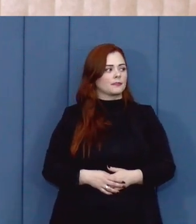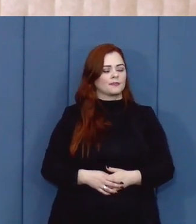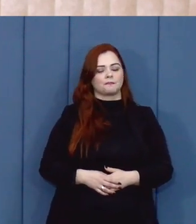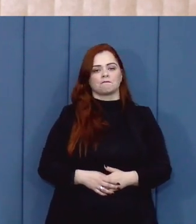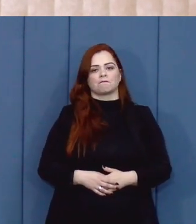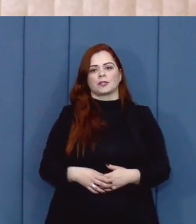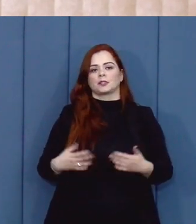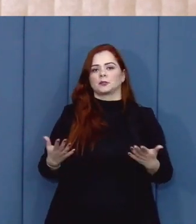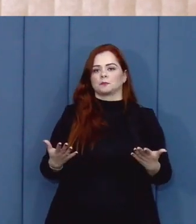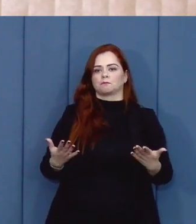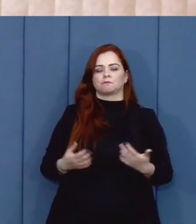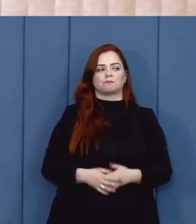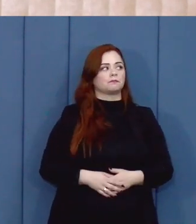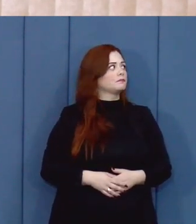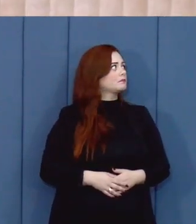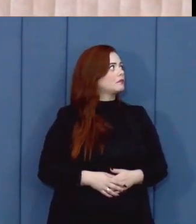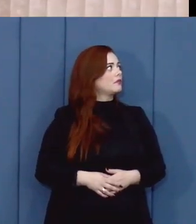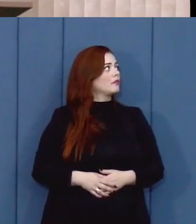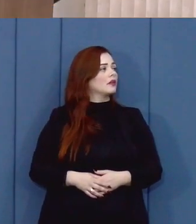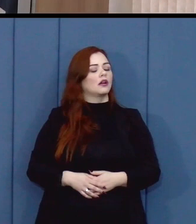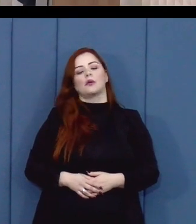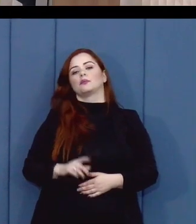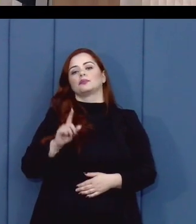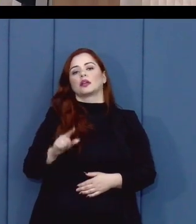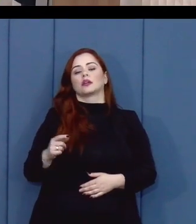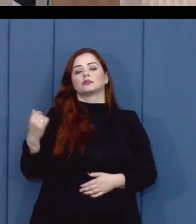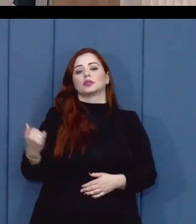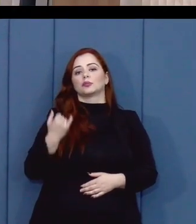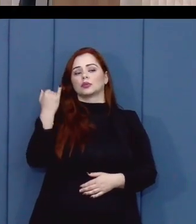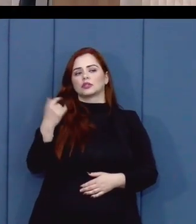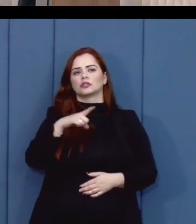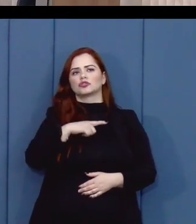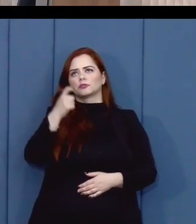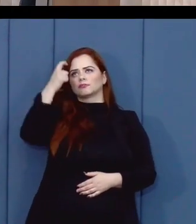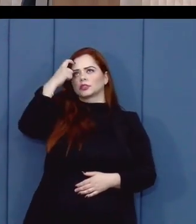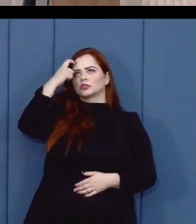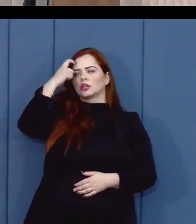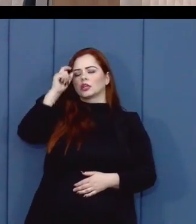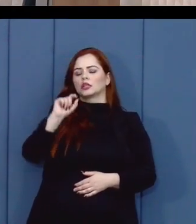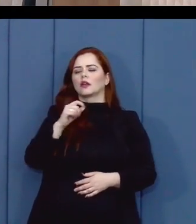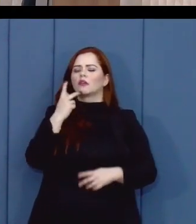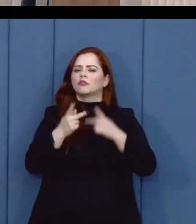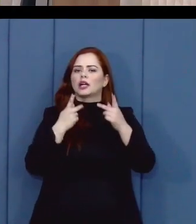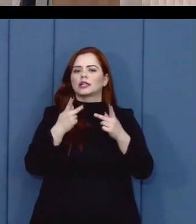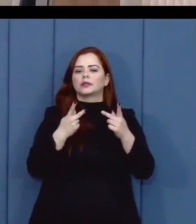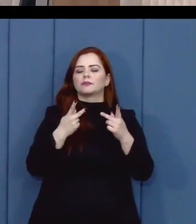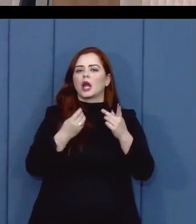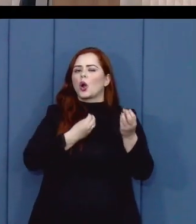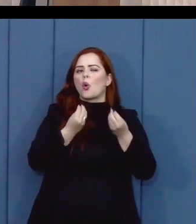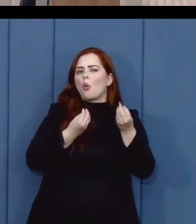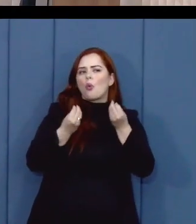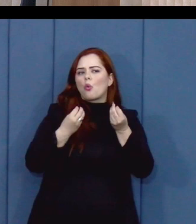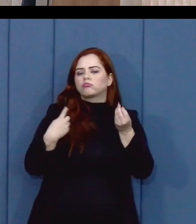Bom, uma coisa que eu acho que é importante a gente manter em mente quando a gente fala de como a